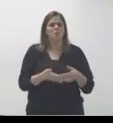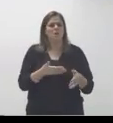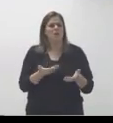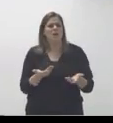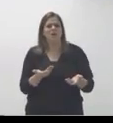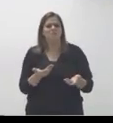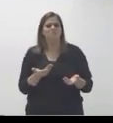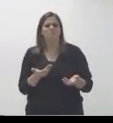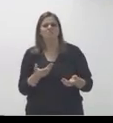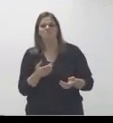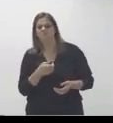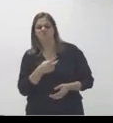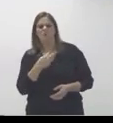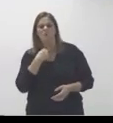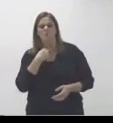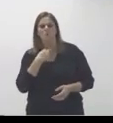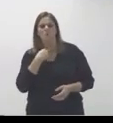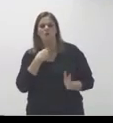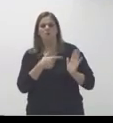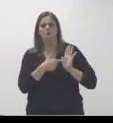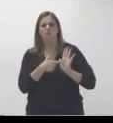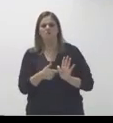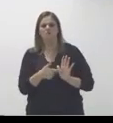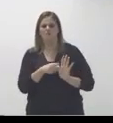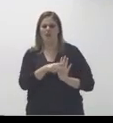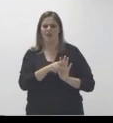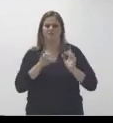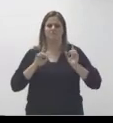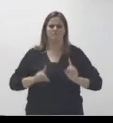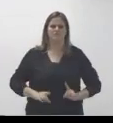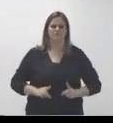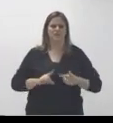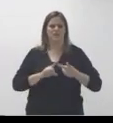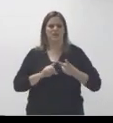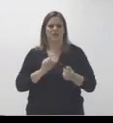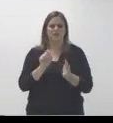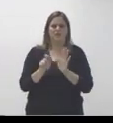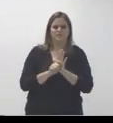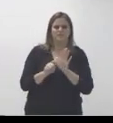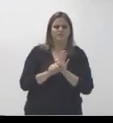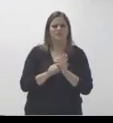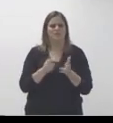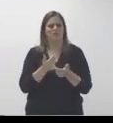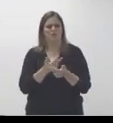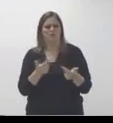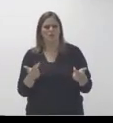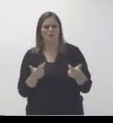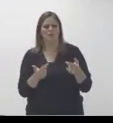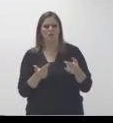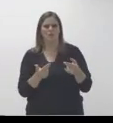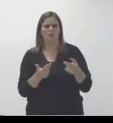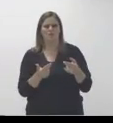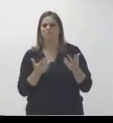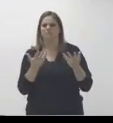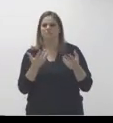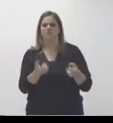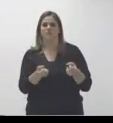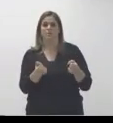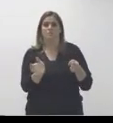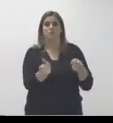enfim locais para não serem vistos para não serem vistos por ele e não perturbarem é esse